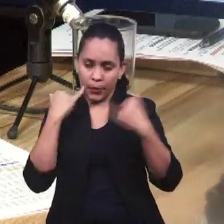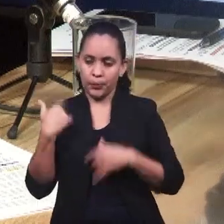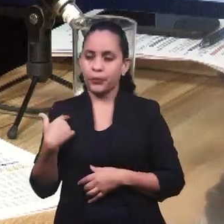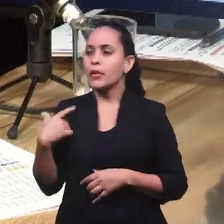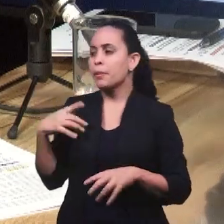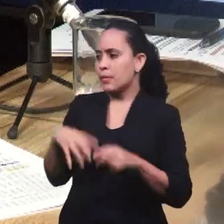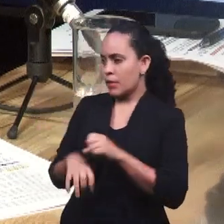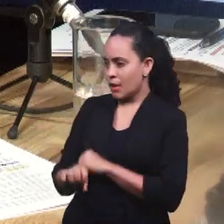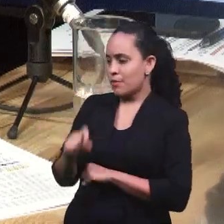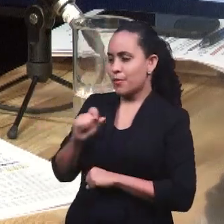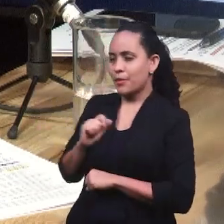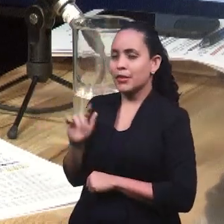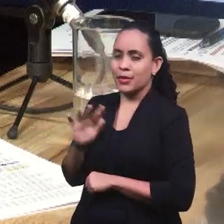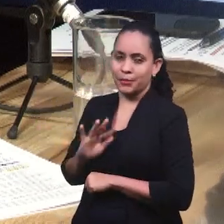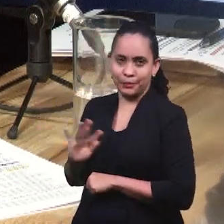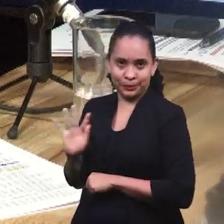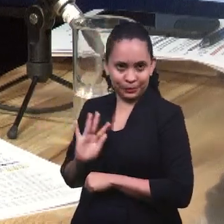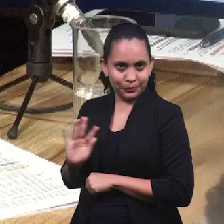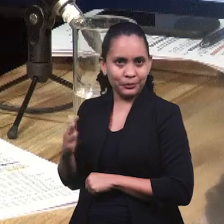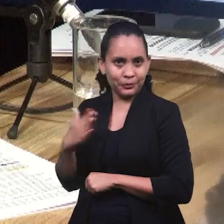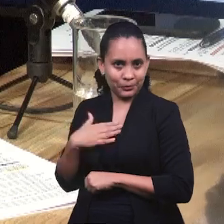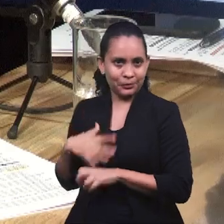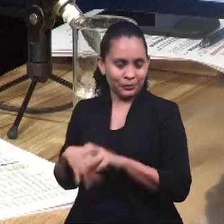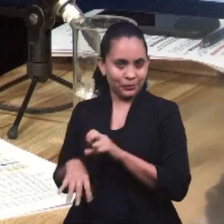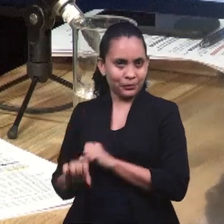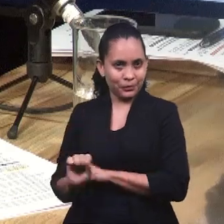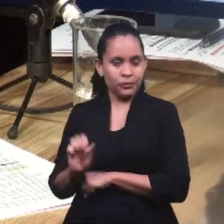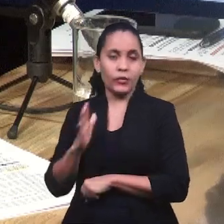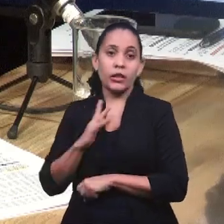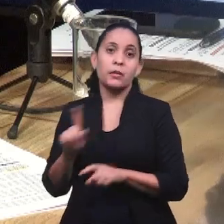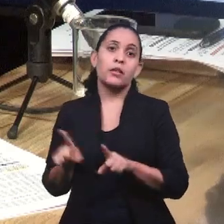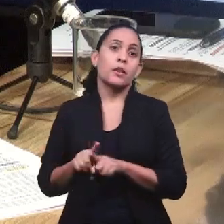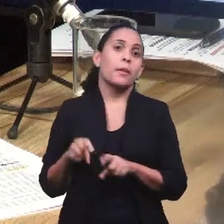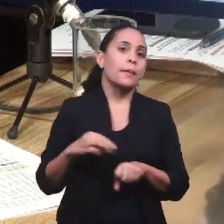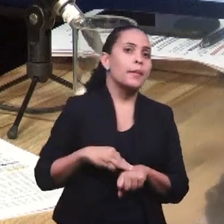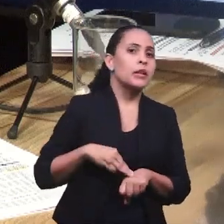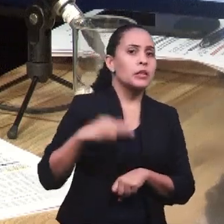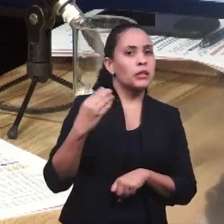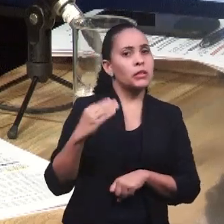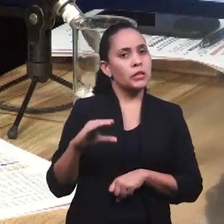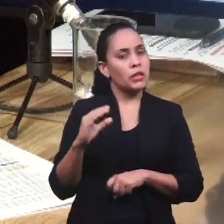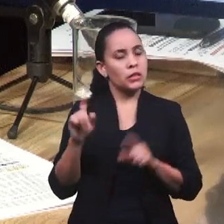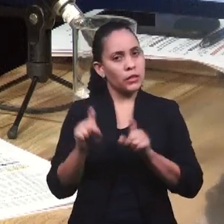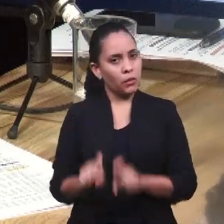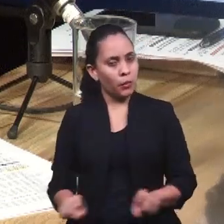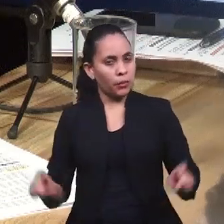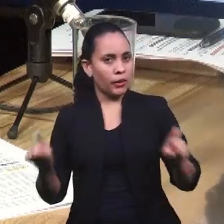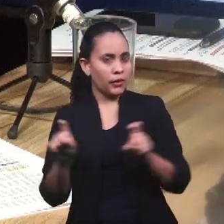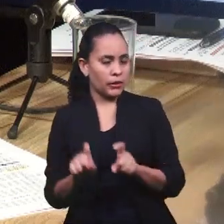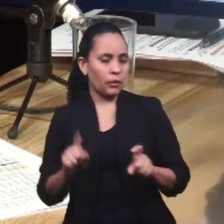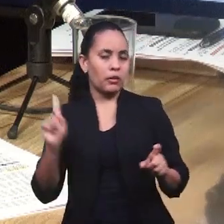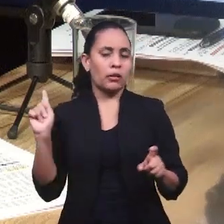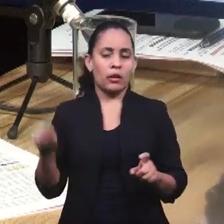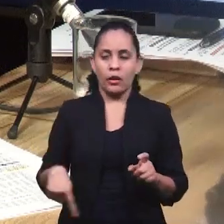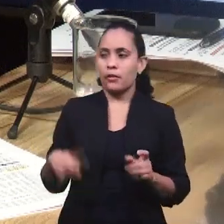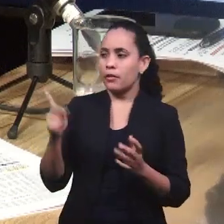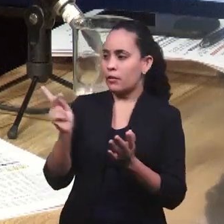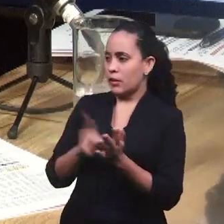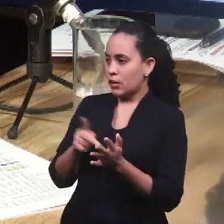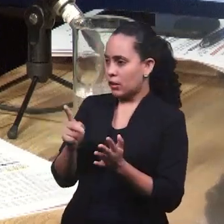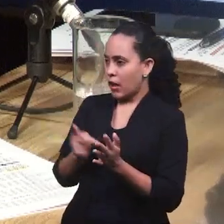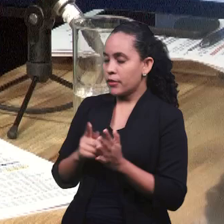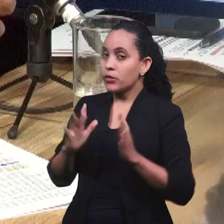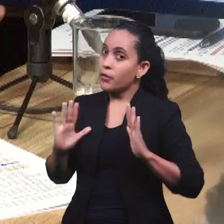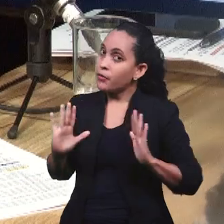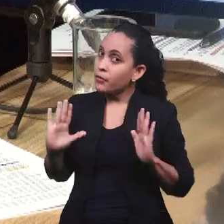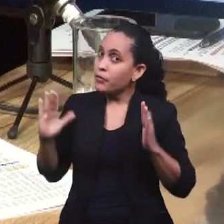aplicar a tecnologia a talvez na empresa que você trabalha, no negócio que você atende. Você, por exemplo,